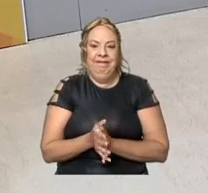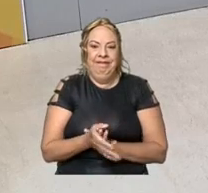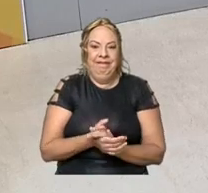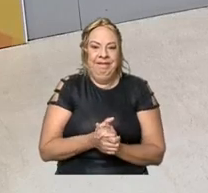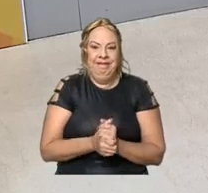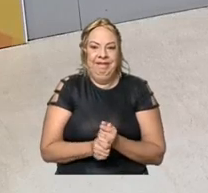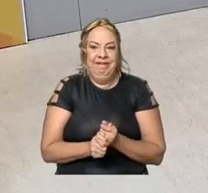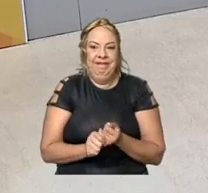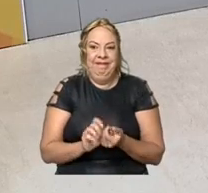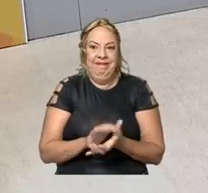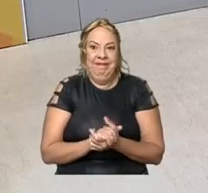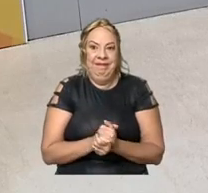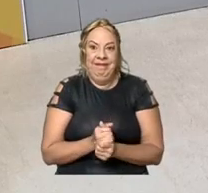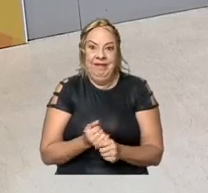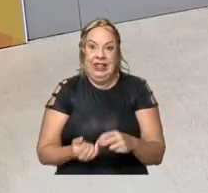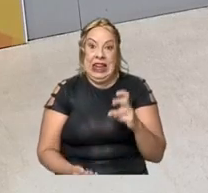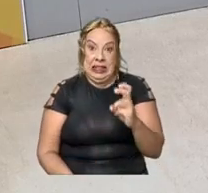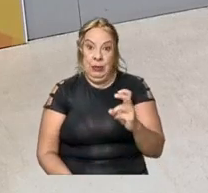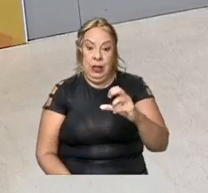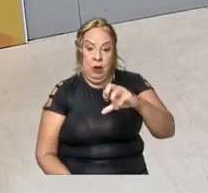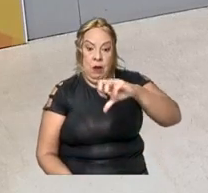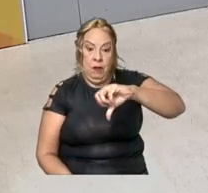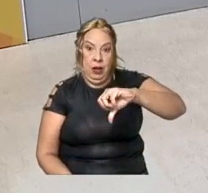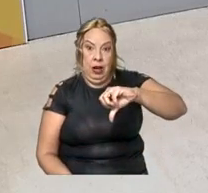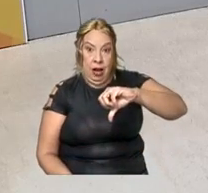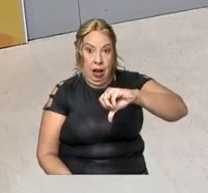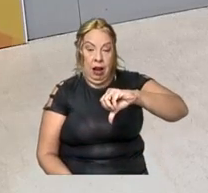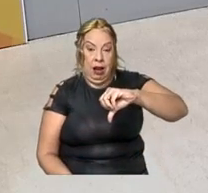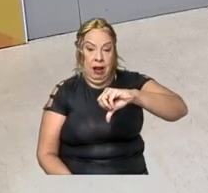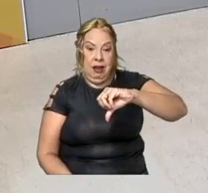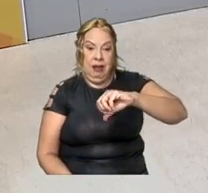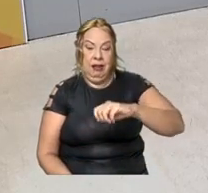Número 59, decide, 59.